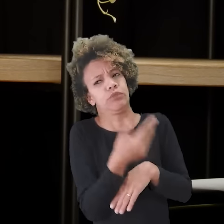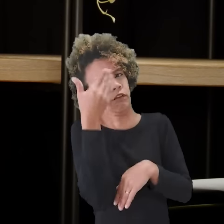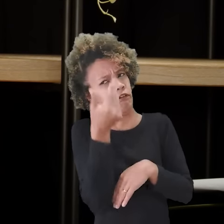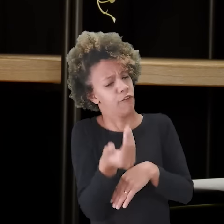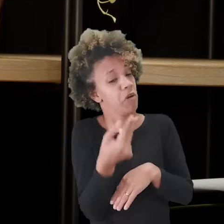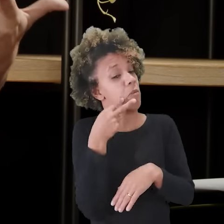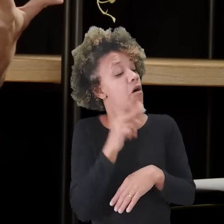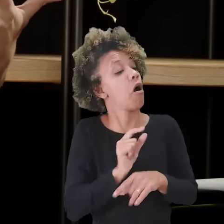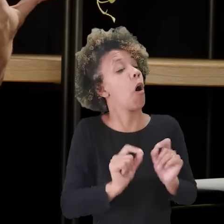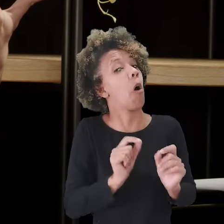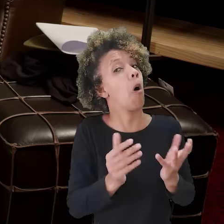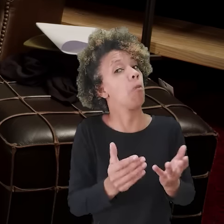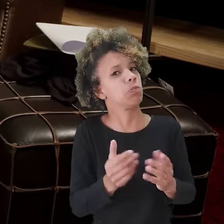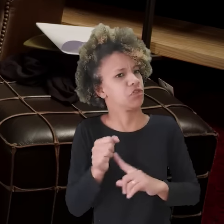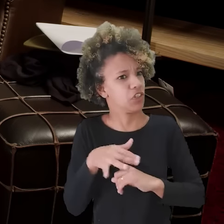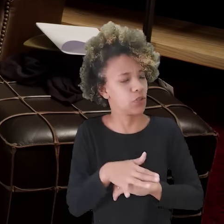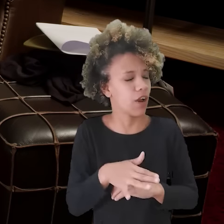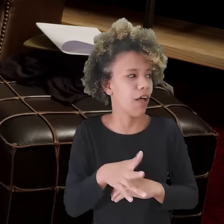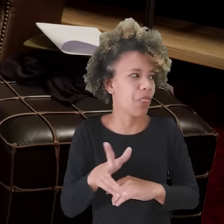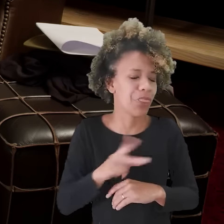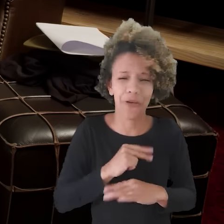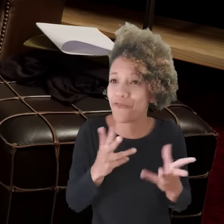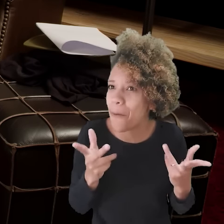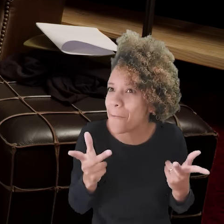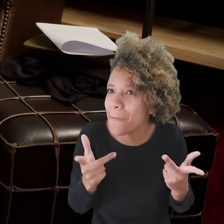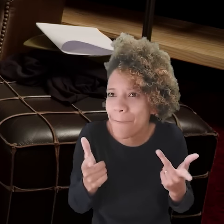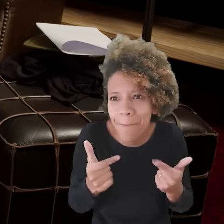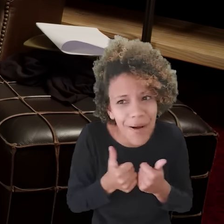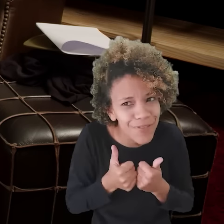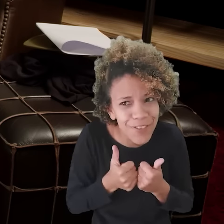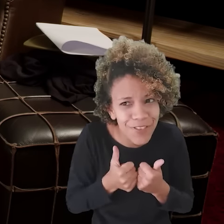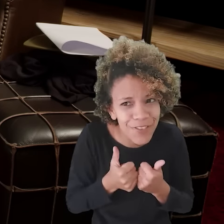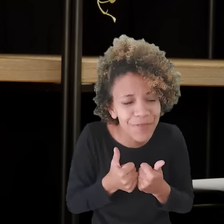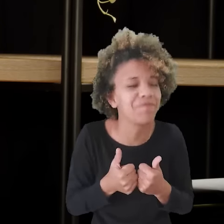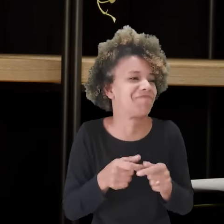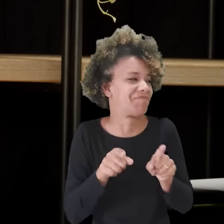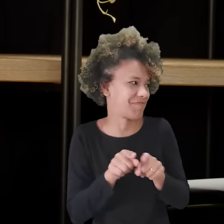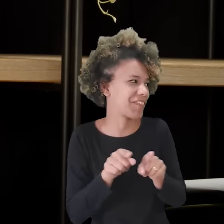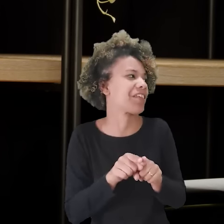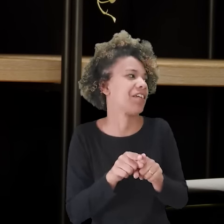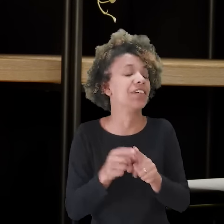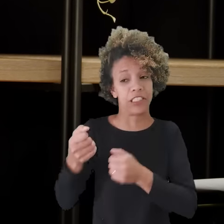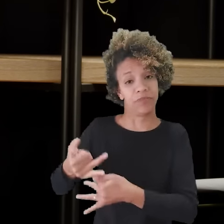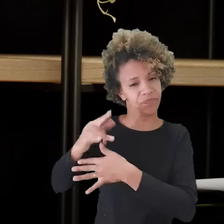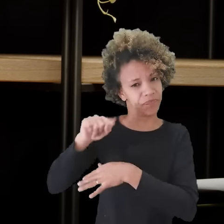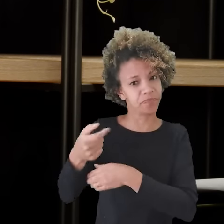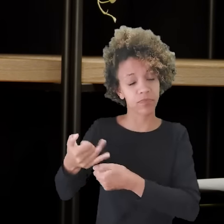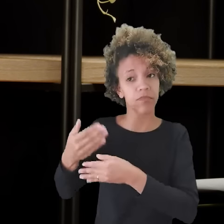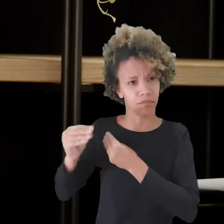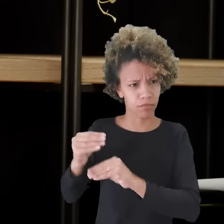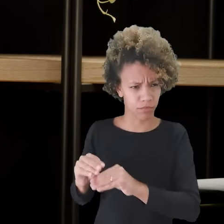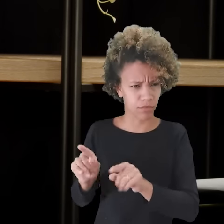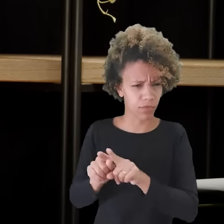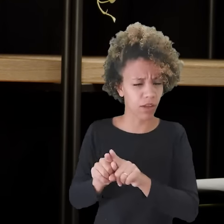na fama quero ver como é que vai ser estourado e foi maravilhoso inclusive vai estar na descrição do vídeo tá